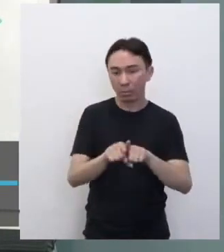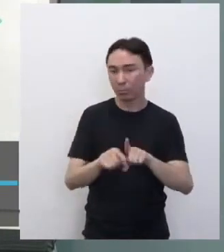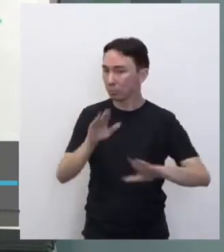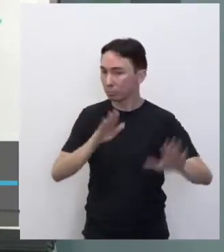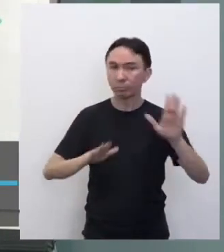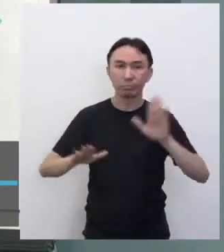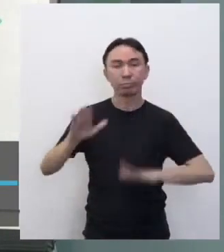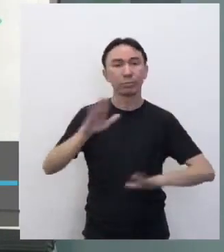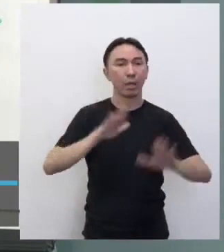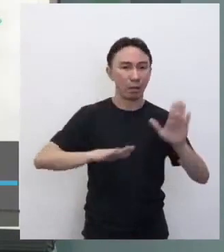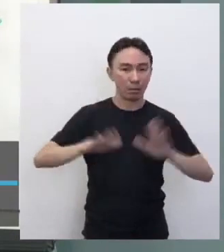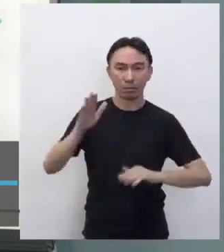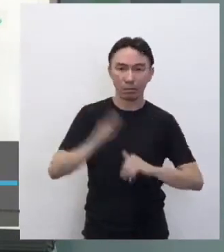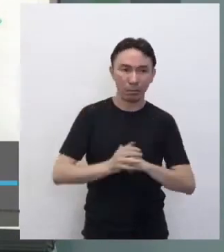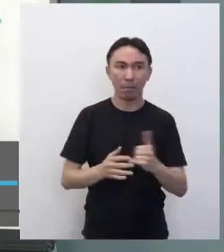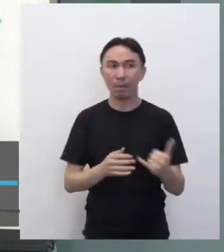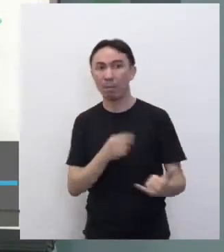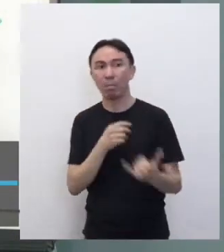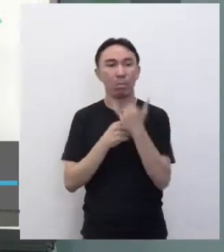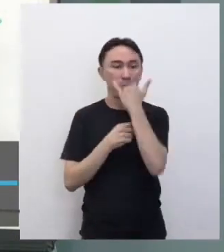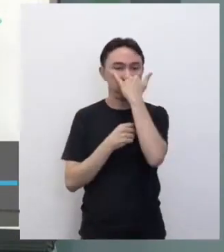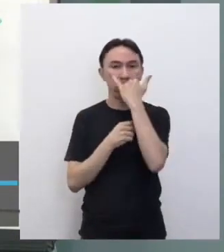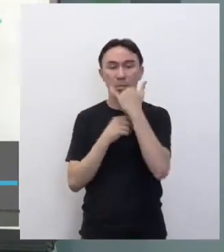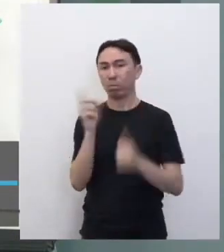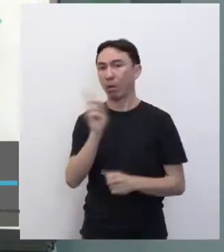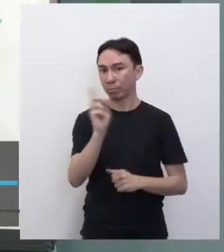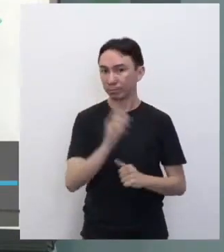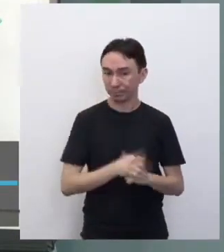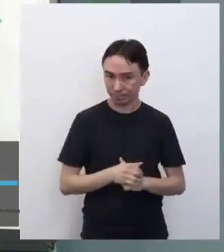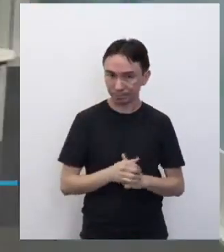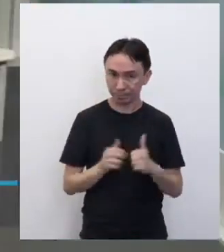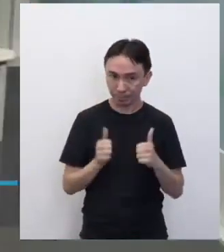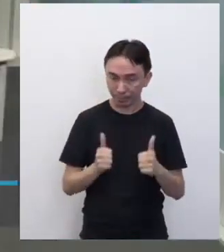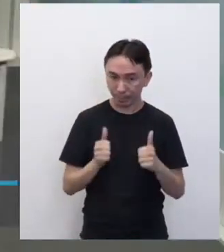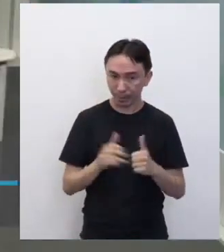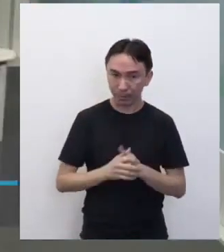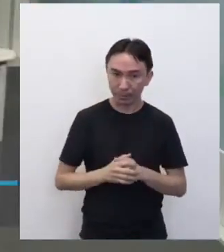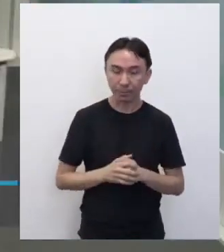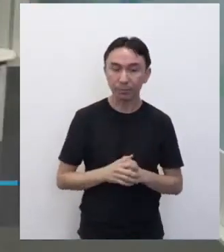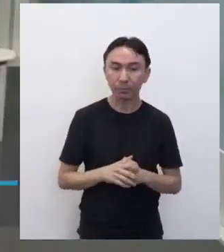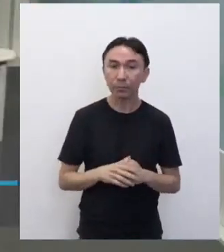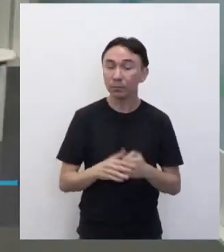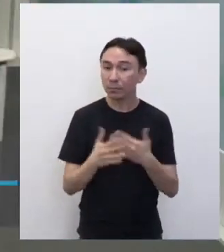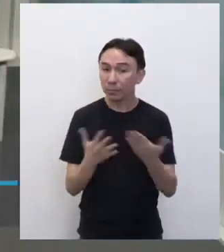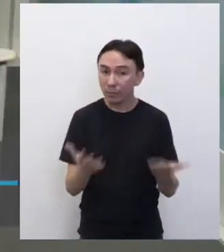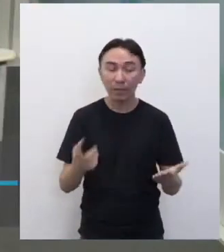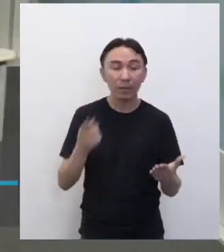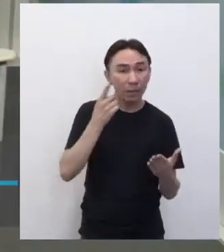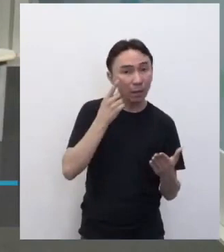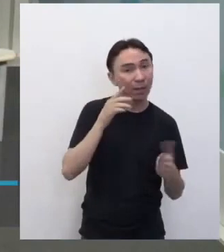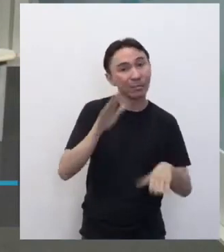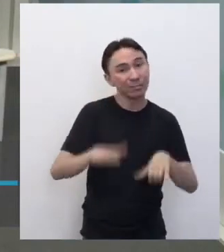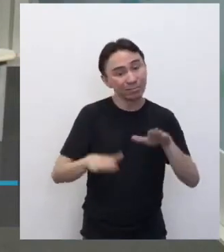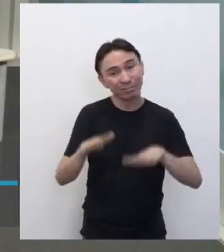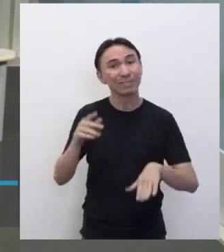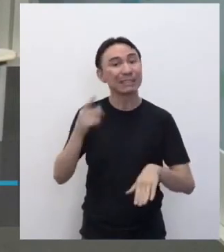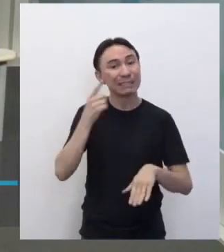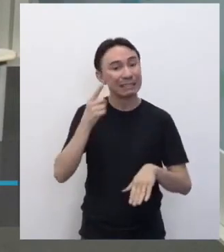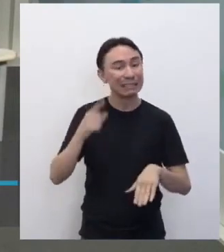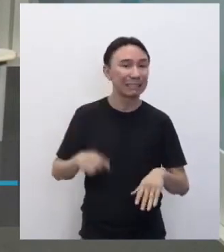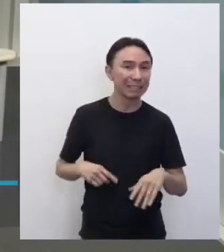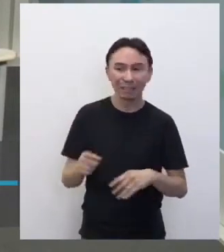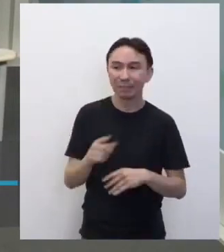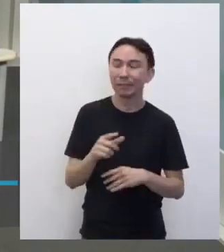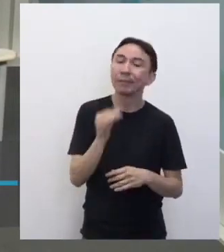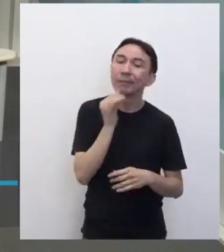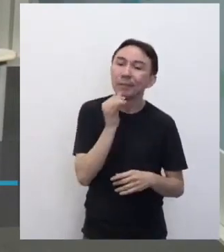Então, toma cuidado na hora que você estiver usando um e-commerce. É, né? Nessa hora que você saber a língua ajuda, João. Porque se você encontra um site